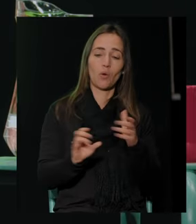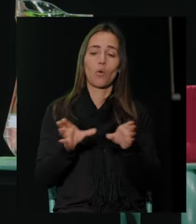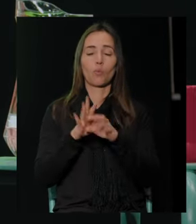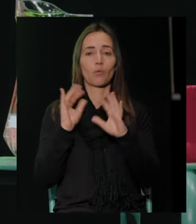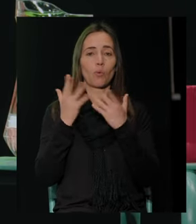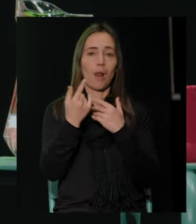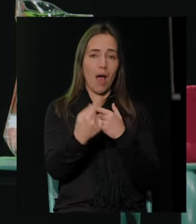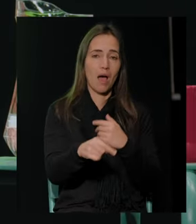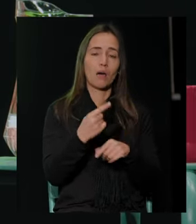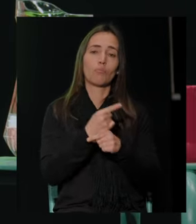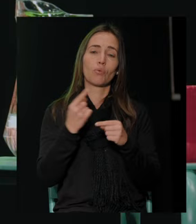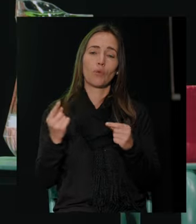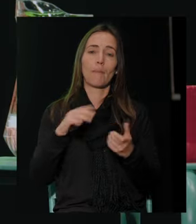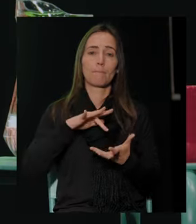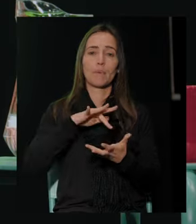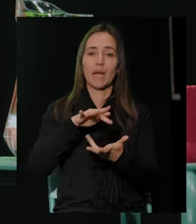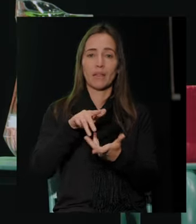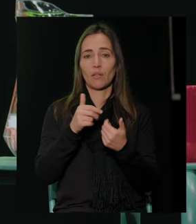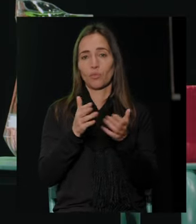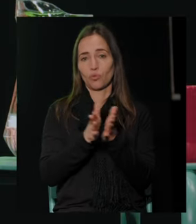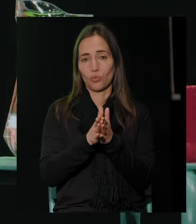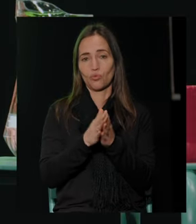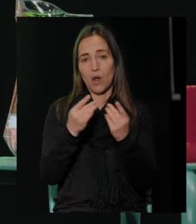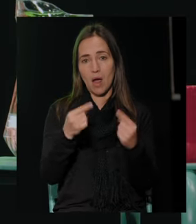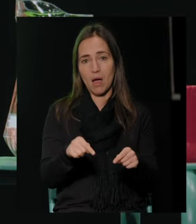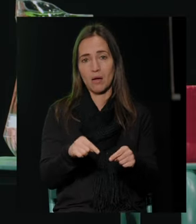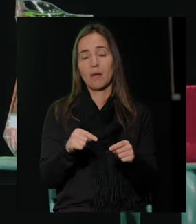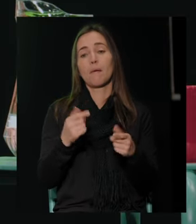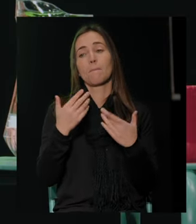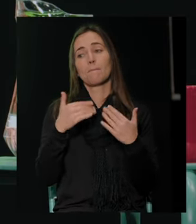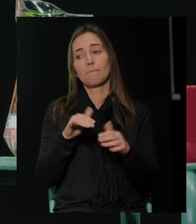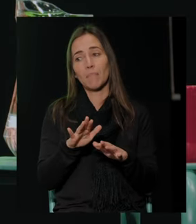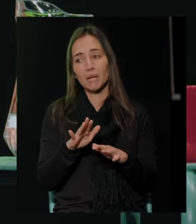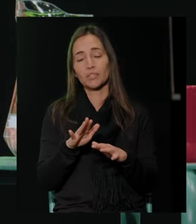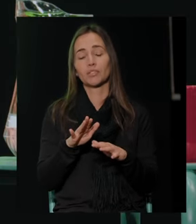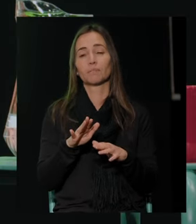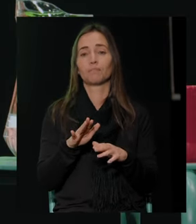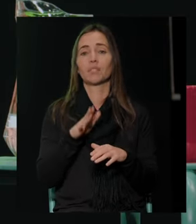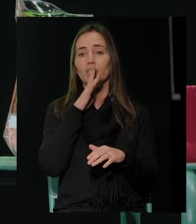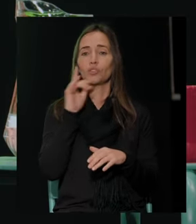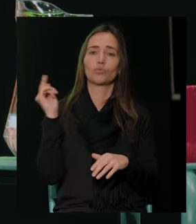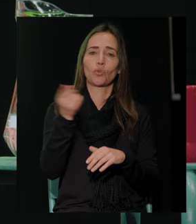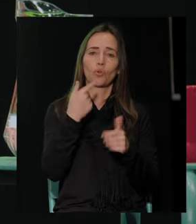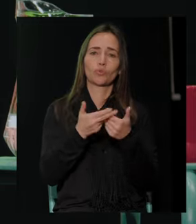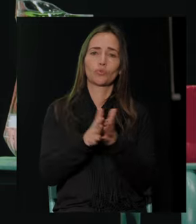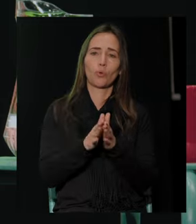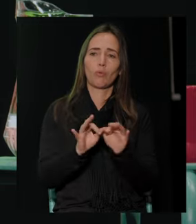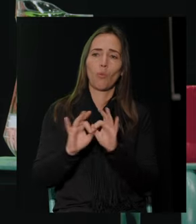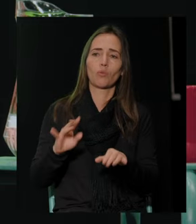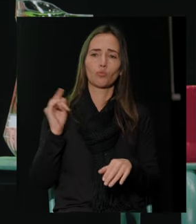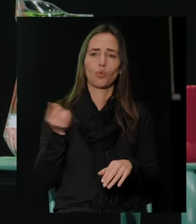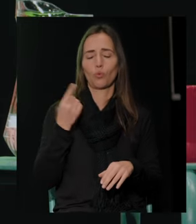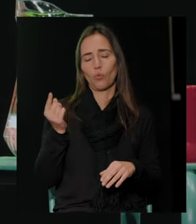global, porque há um planeta que é de todos, mas isto não implica que sejamos todos iguais em tudo. Ou seja, eu